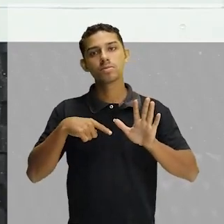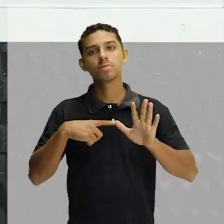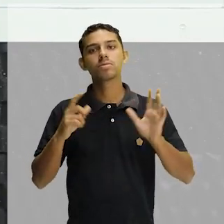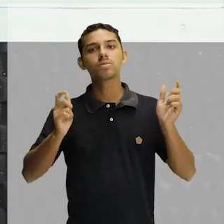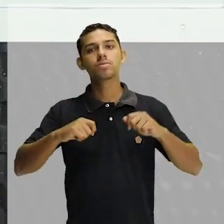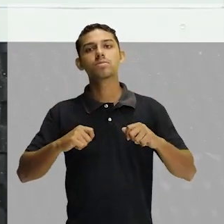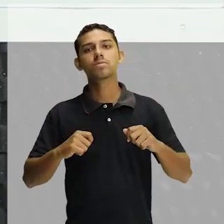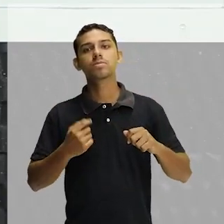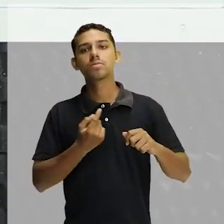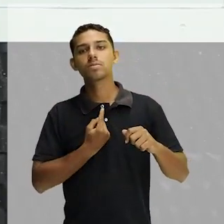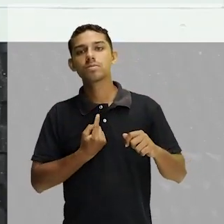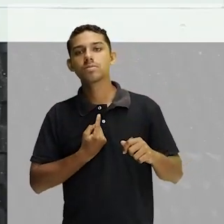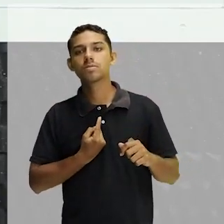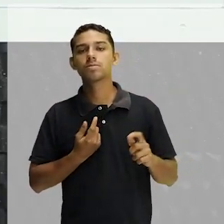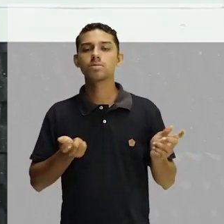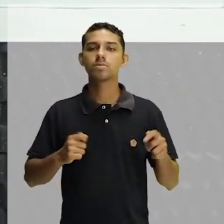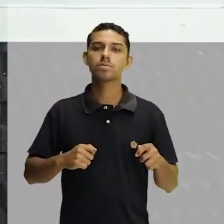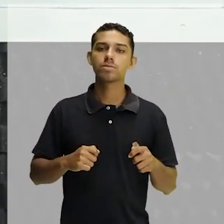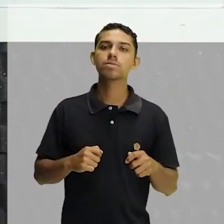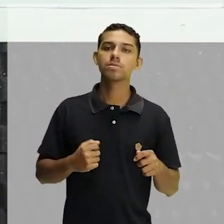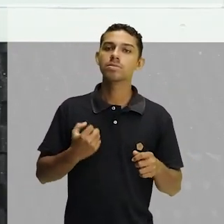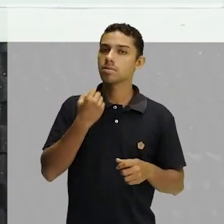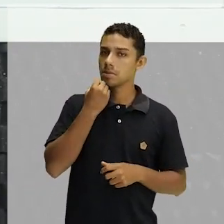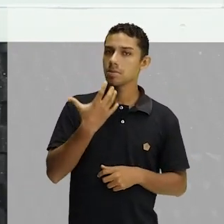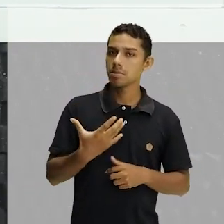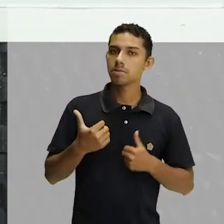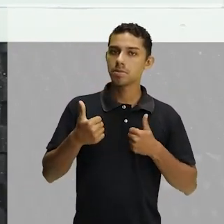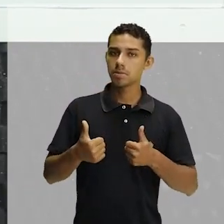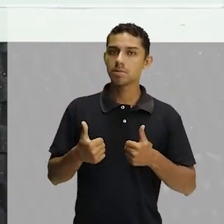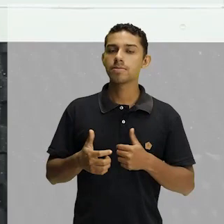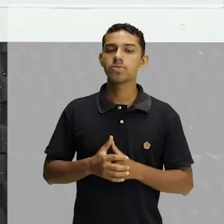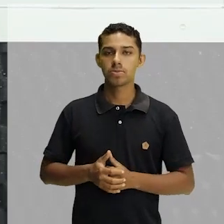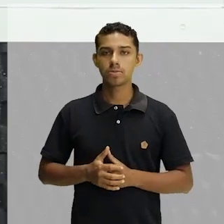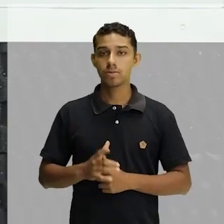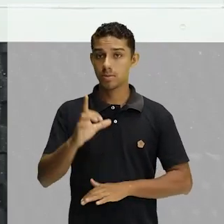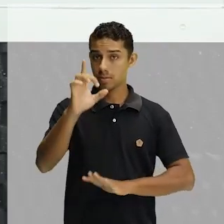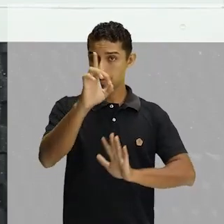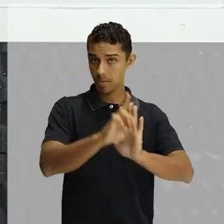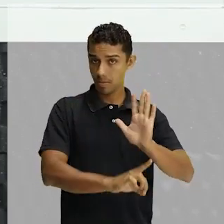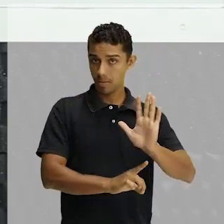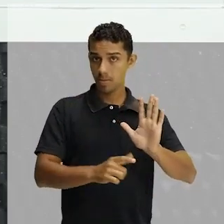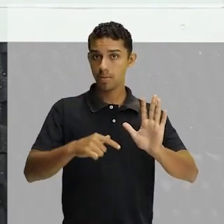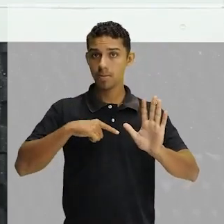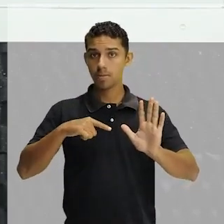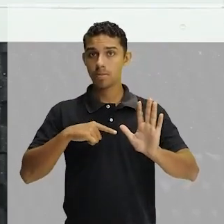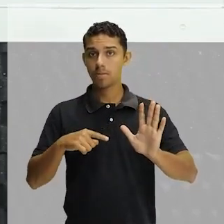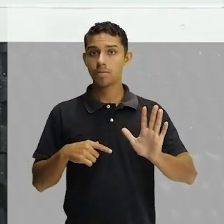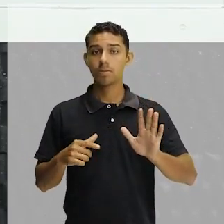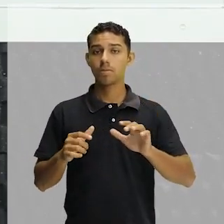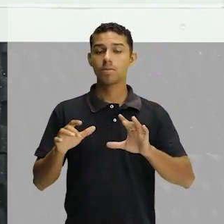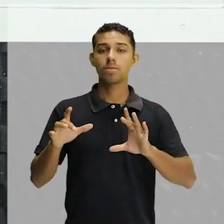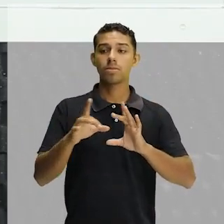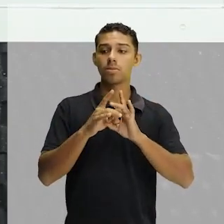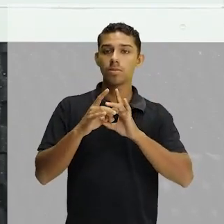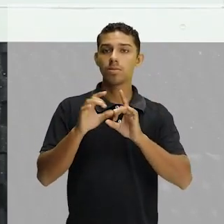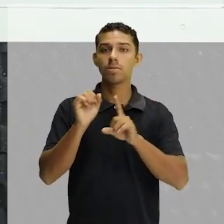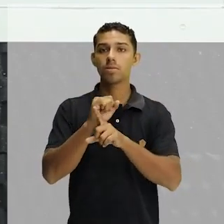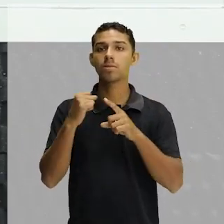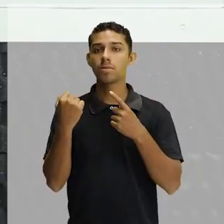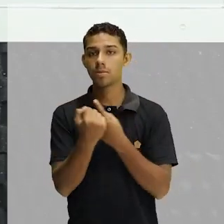garantias individuais também muito bem reservadas. Os direitos que eu tenho à livre associação